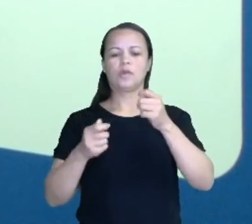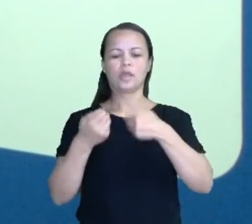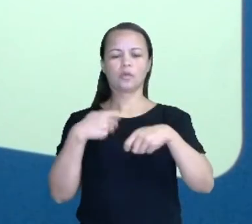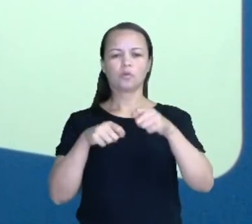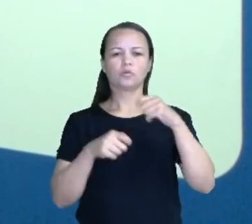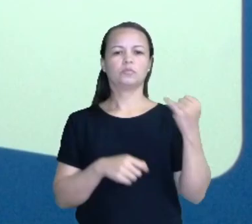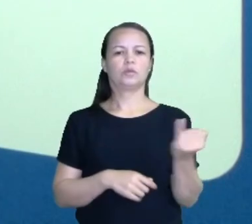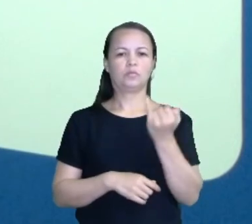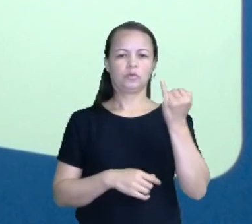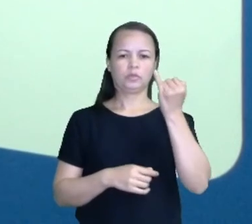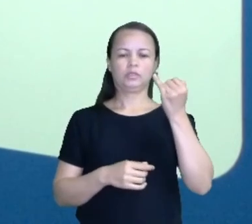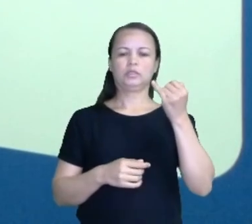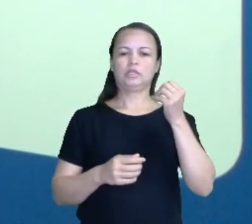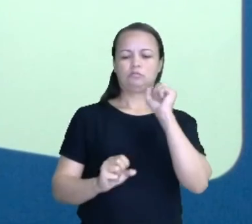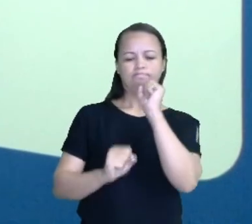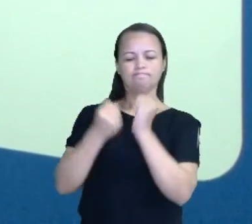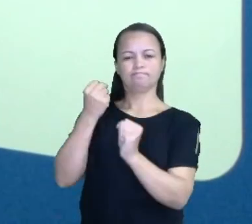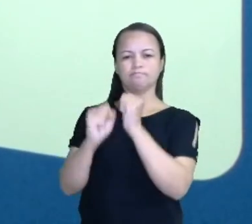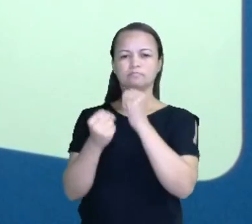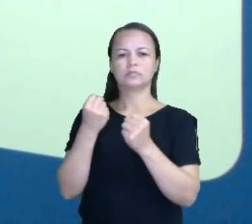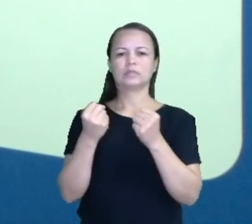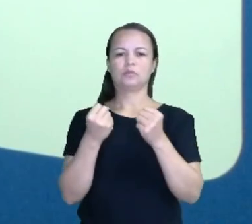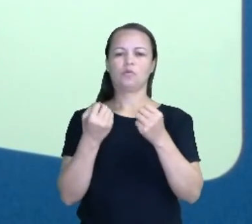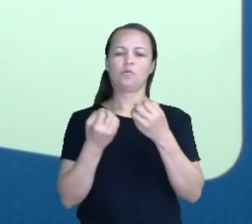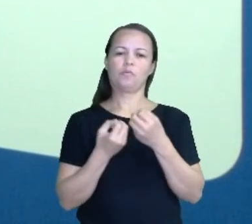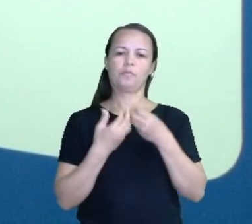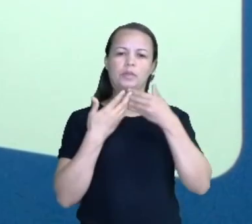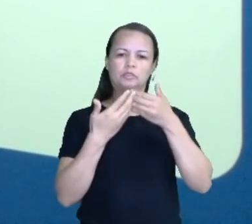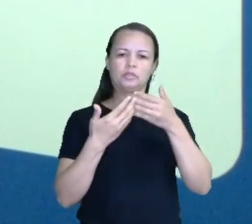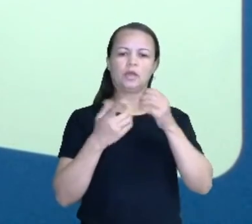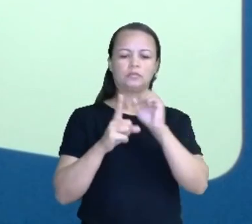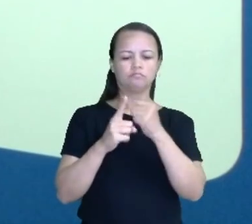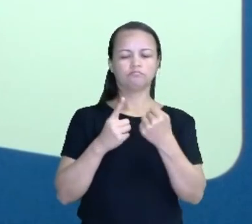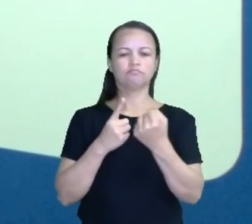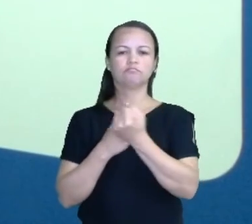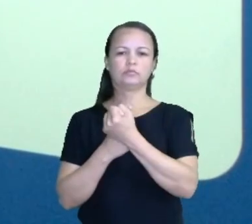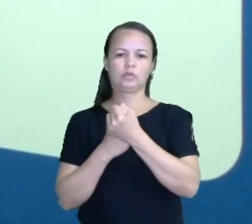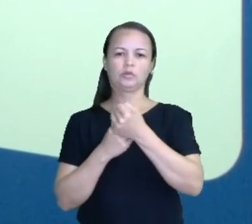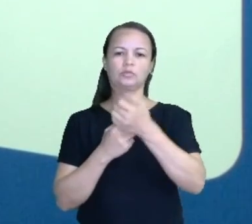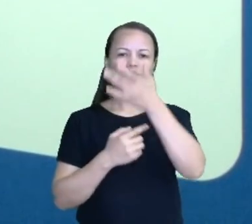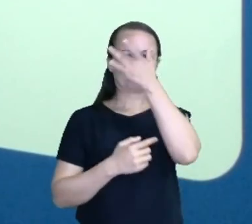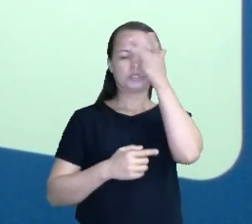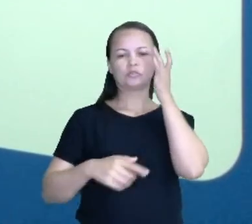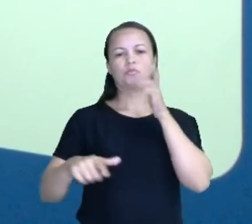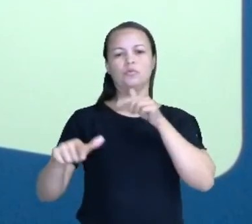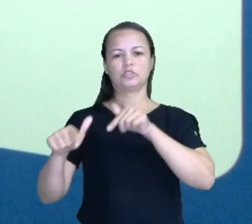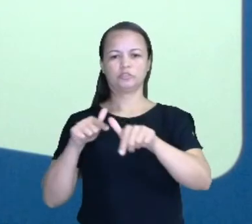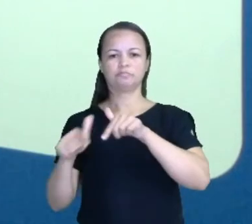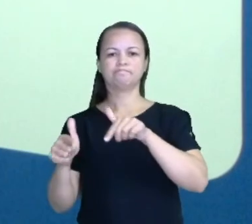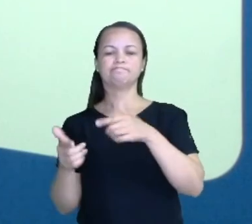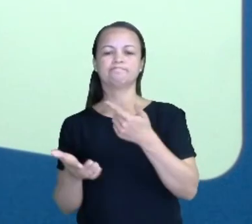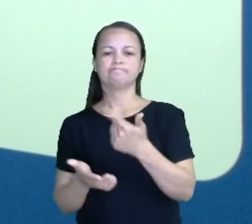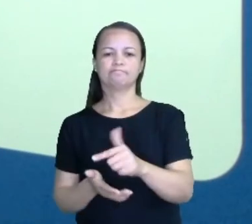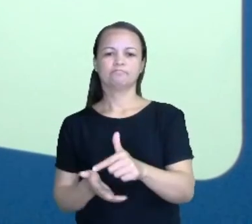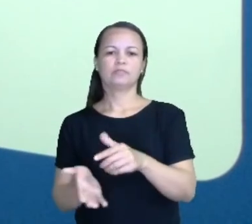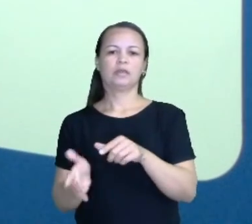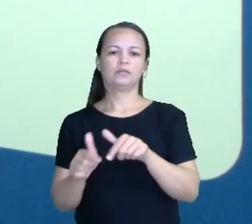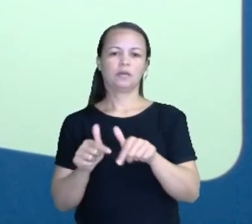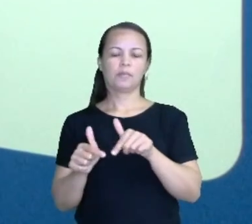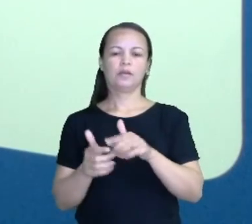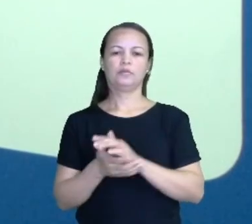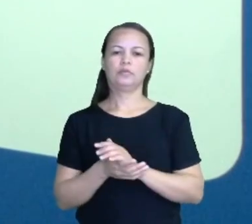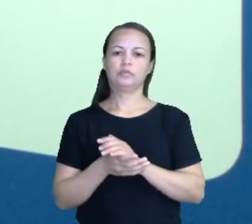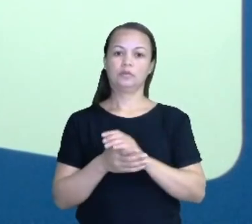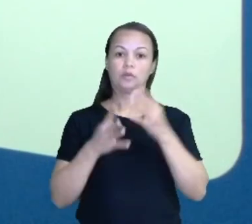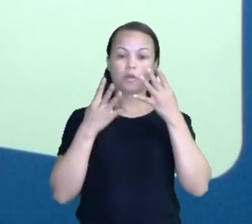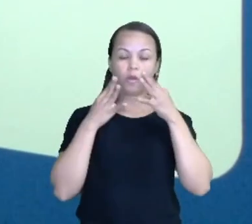não conflituem com o bem-estar social dos empregados e, mais uma vez, fica a observação,